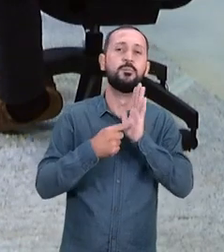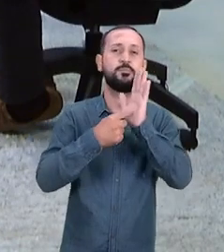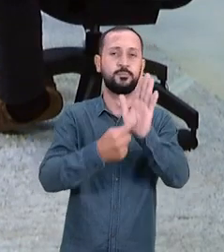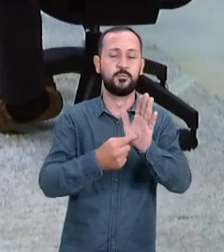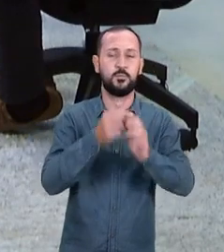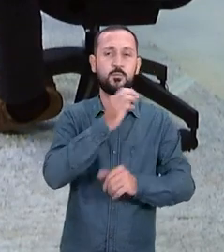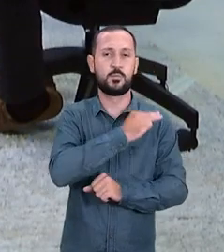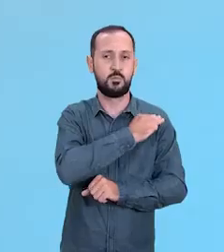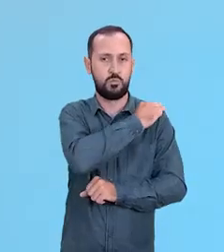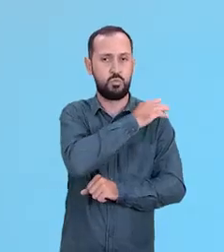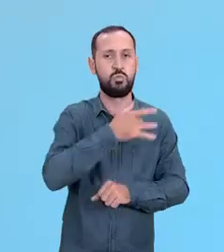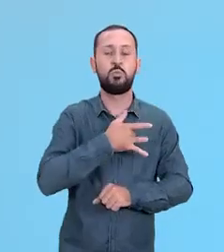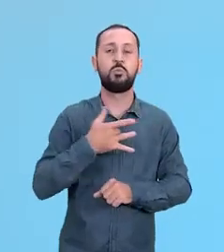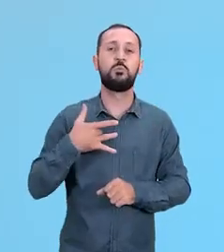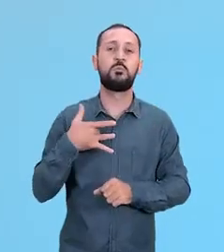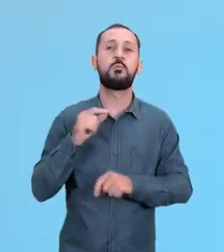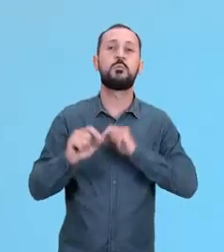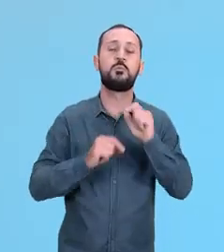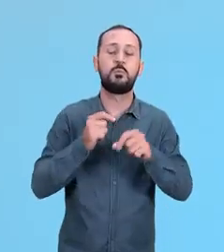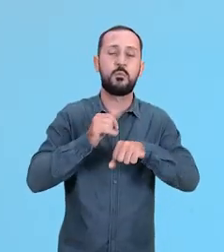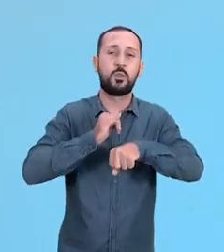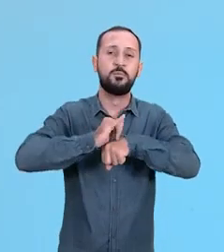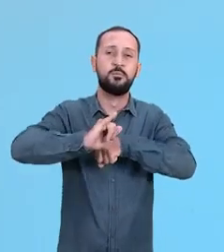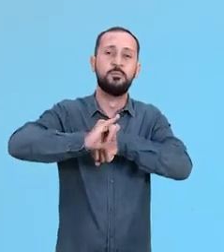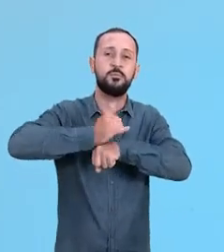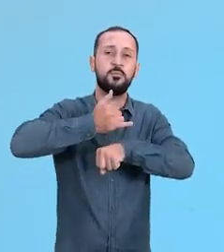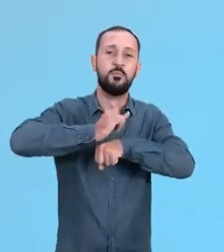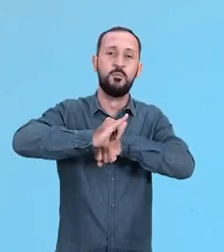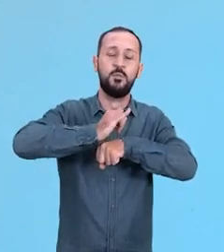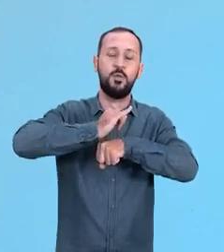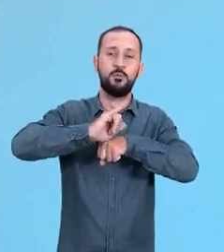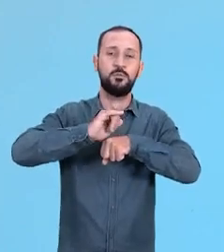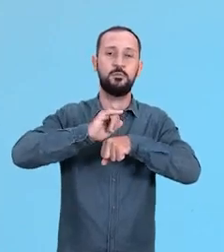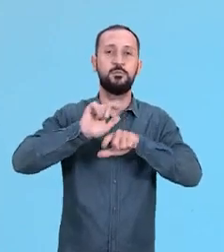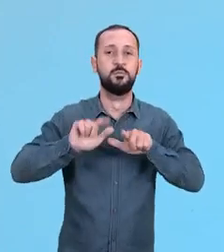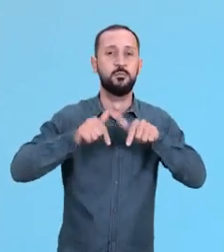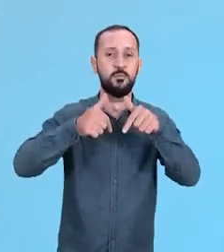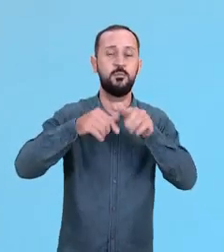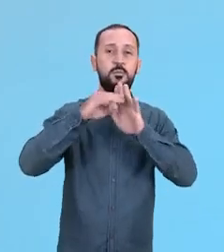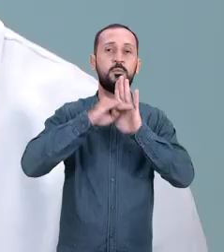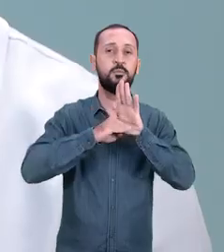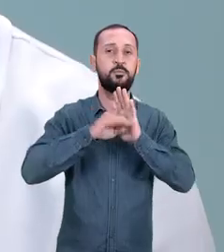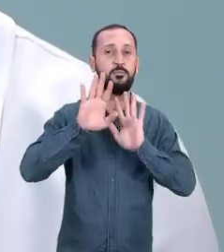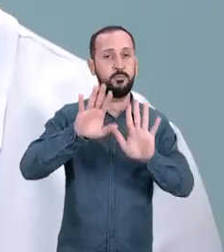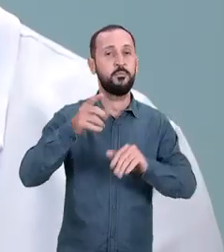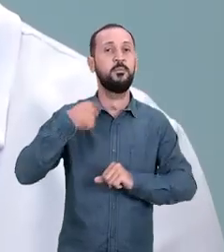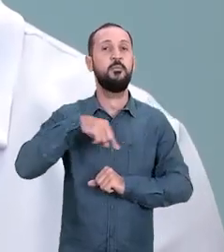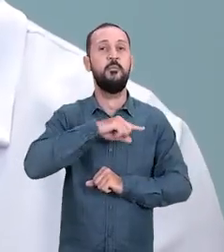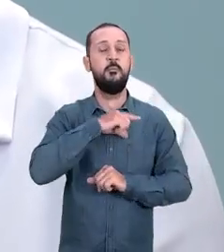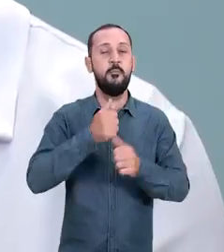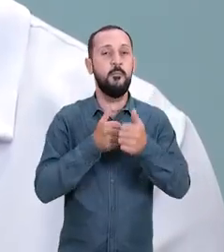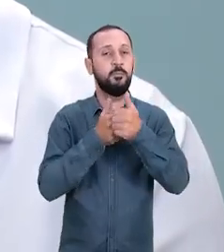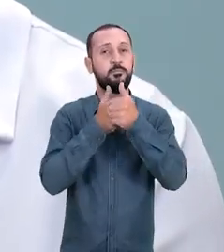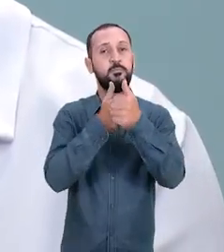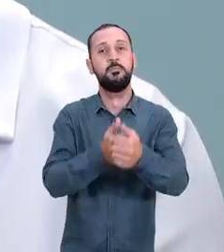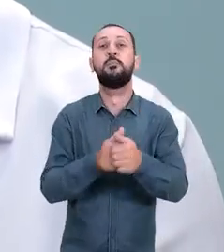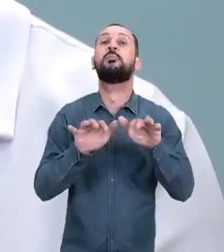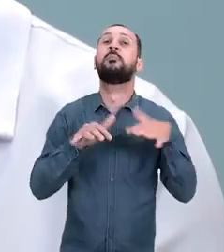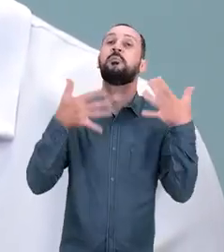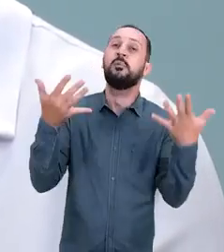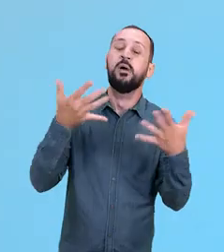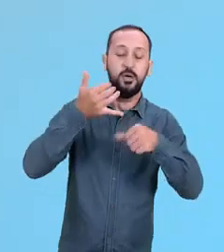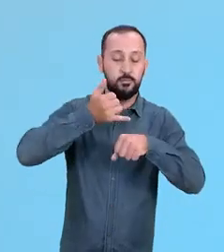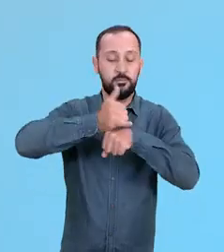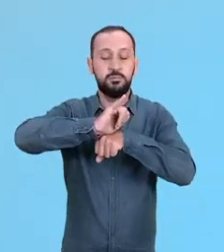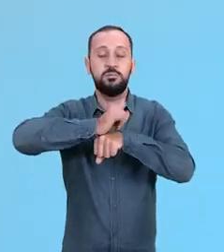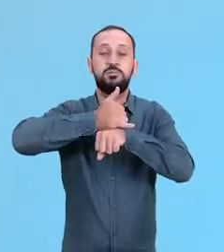apresentar ao Ministério da Saúde uma estratégia de ação. Então, nós acompanhando quais são